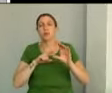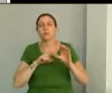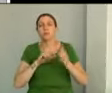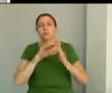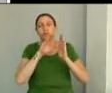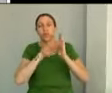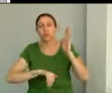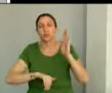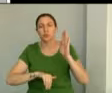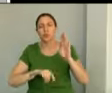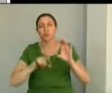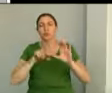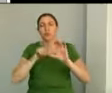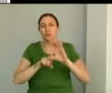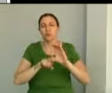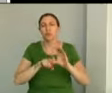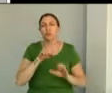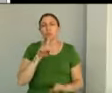mais